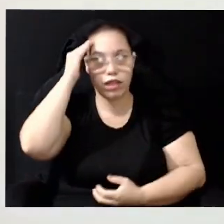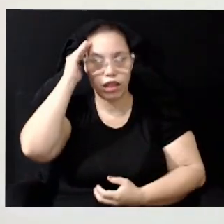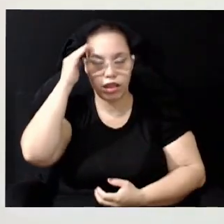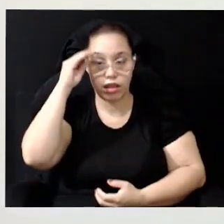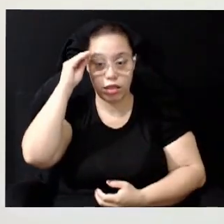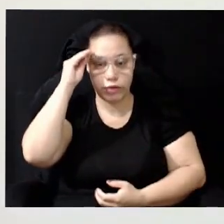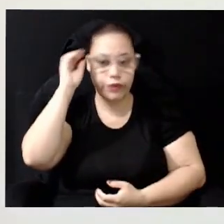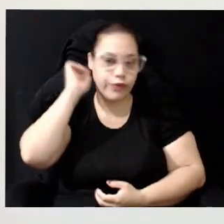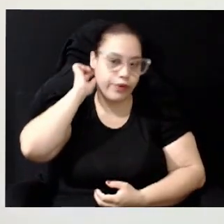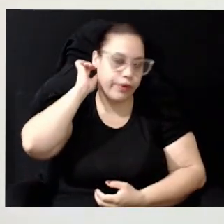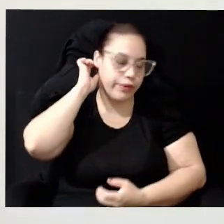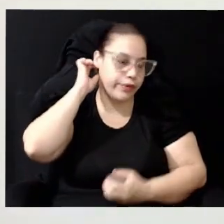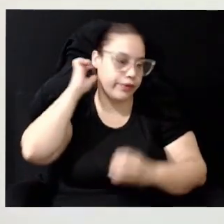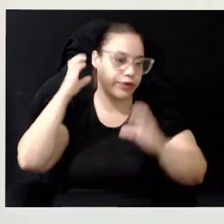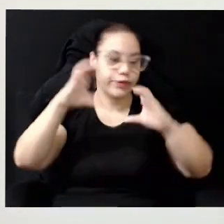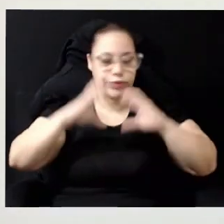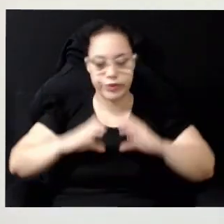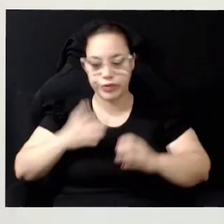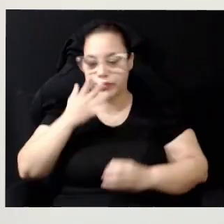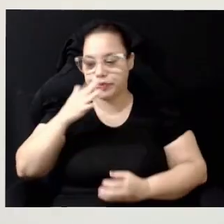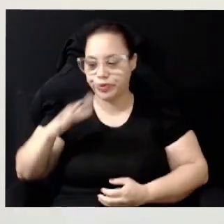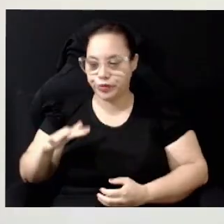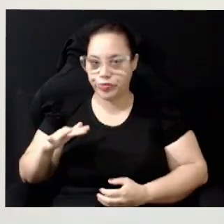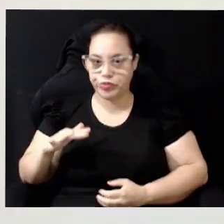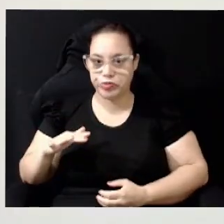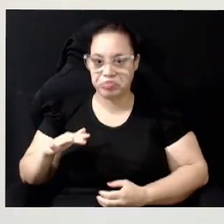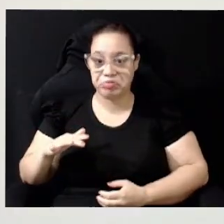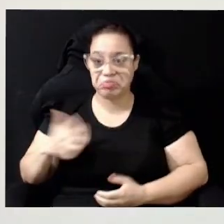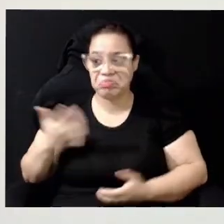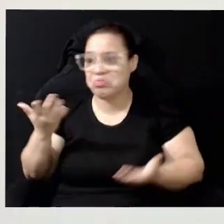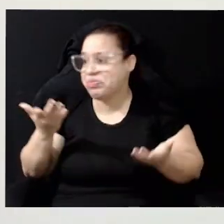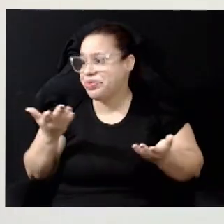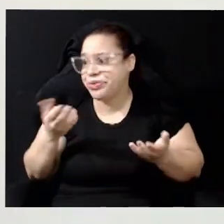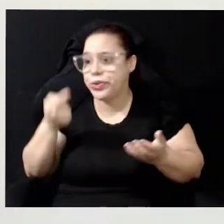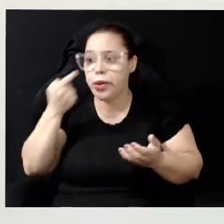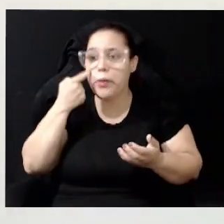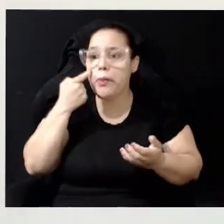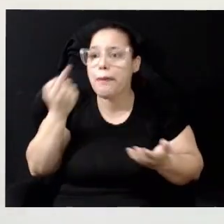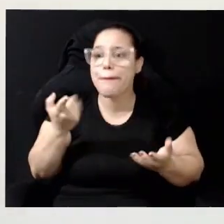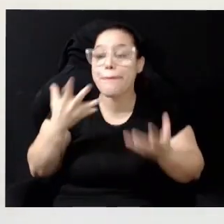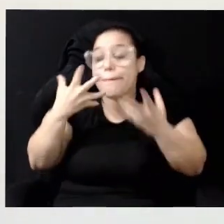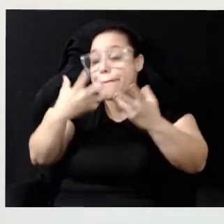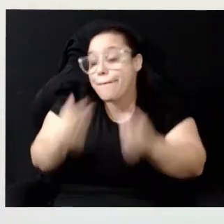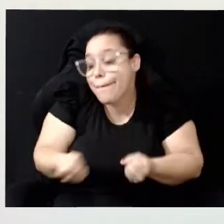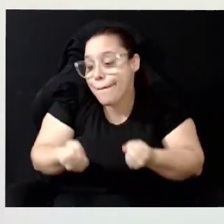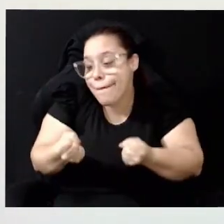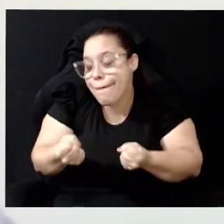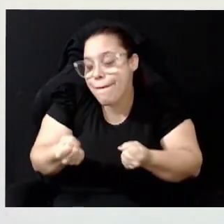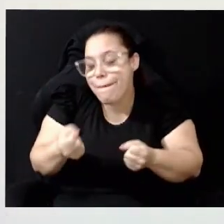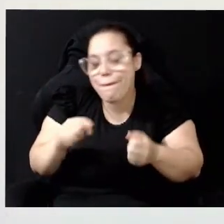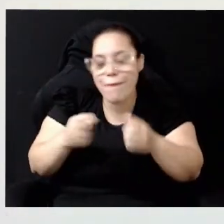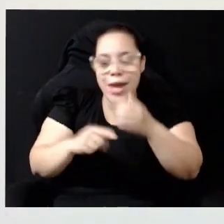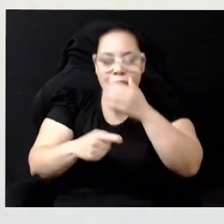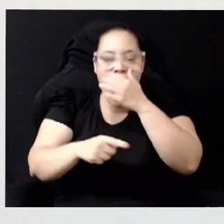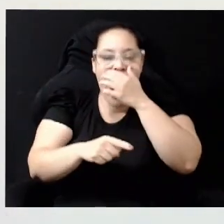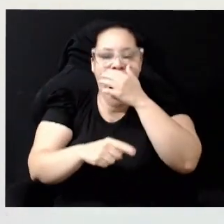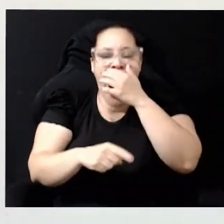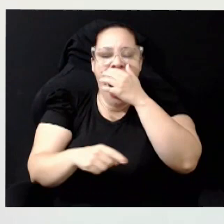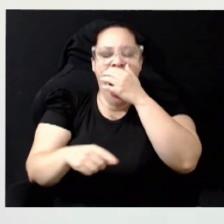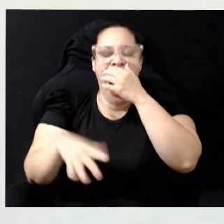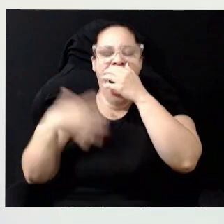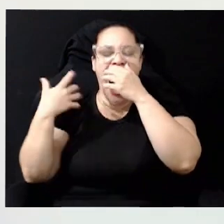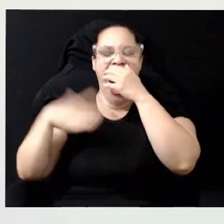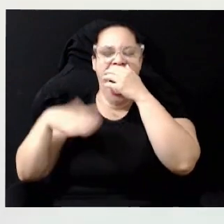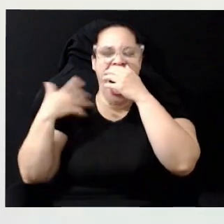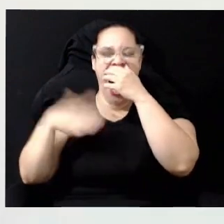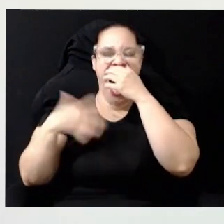que o comportamento de uma criança é imprevisível. E aceitar isso profundamente, radicalmente. O meu